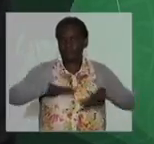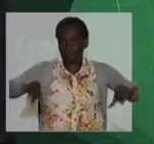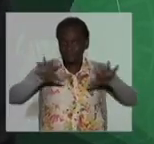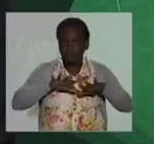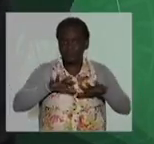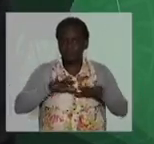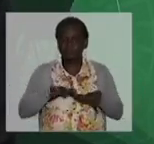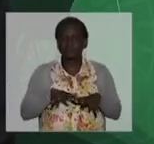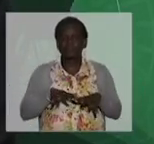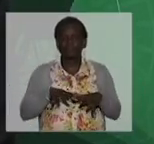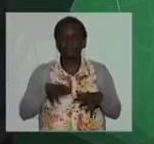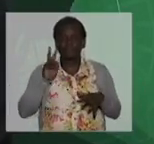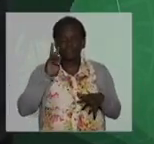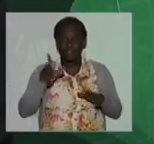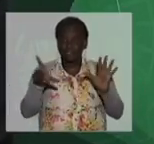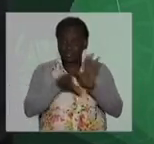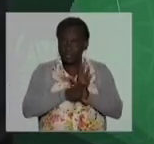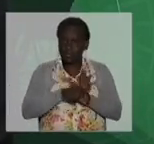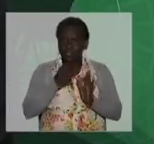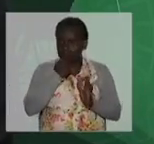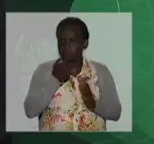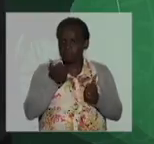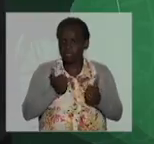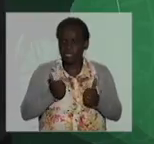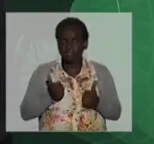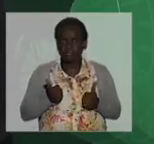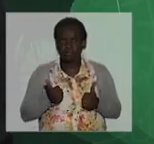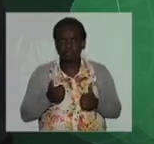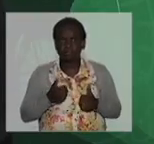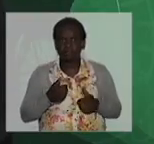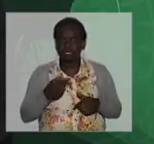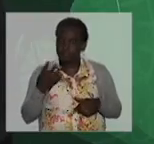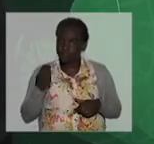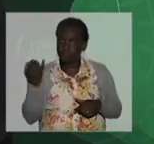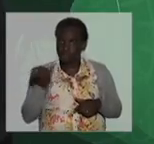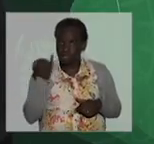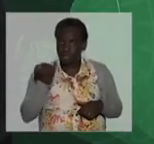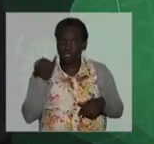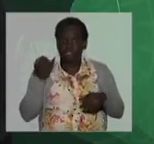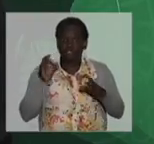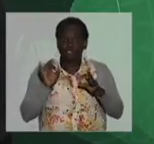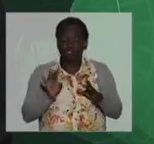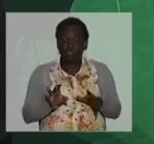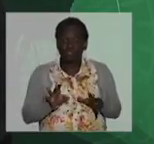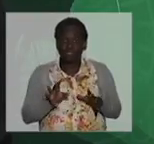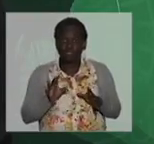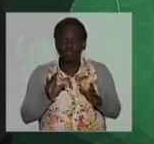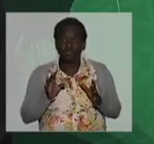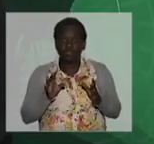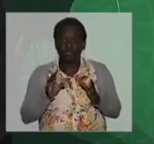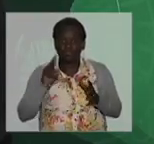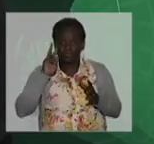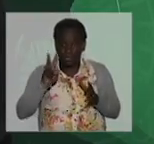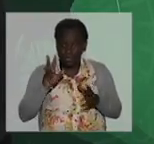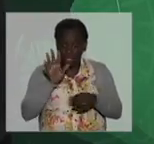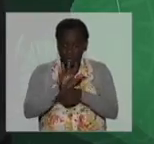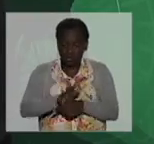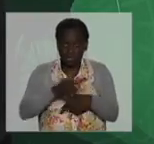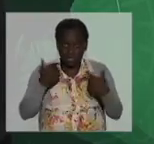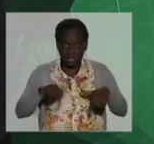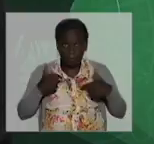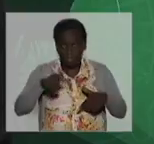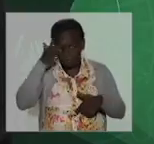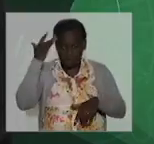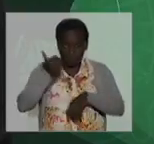sociedade. Nós vemos essa lei com muito bons olhos. Ela é de extrema relevância não só no ponto de vista de geração